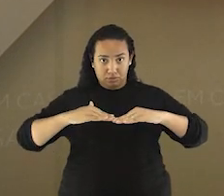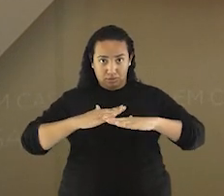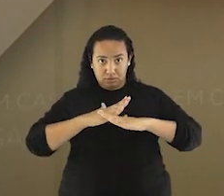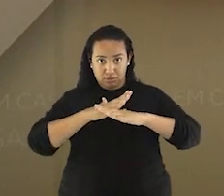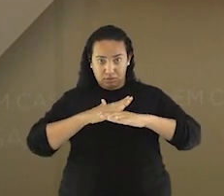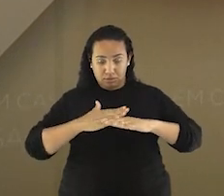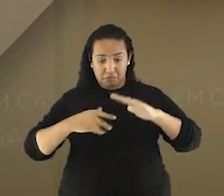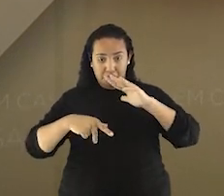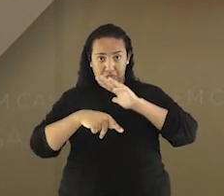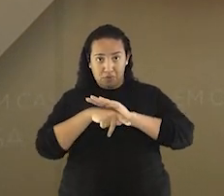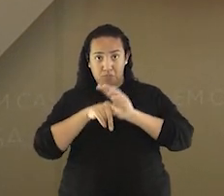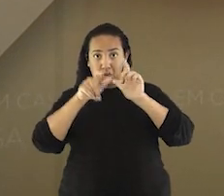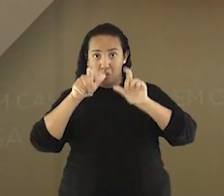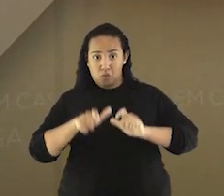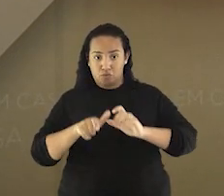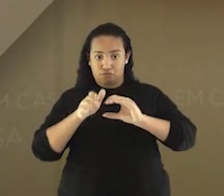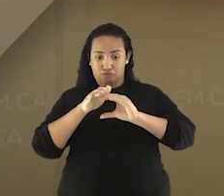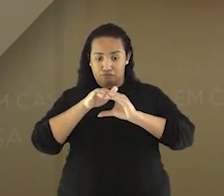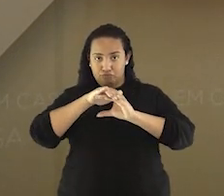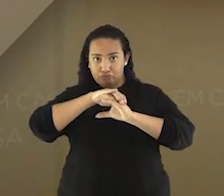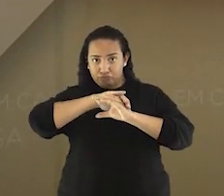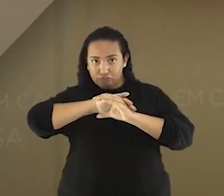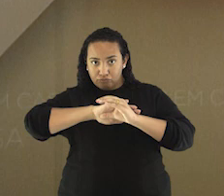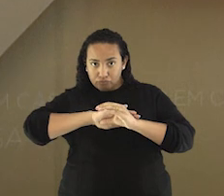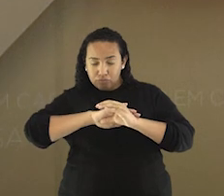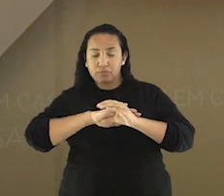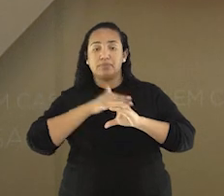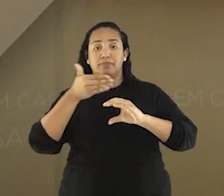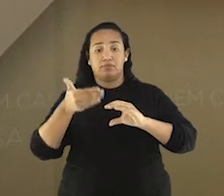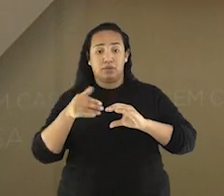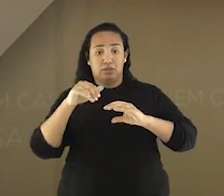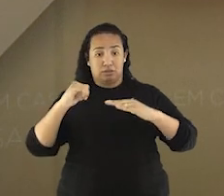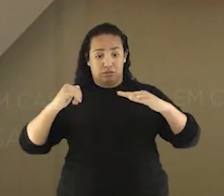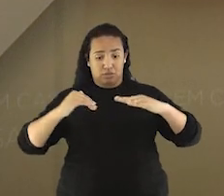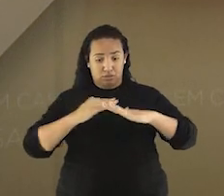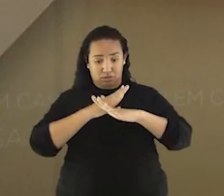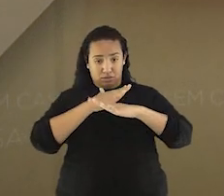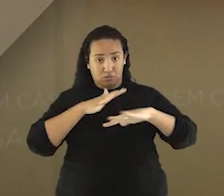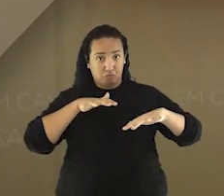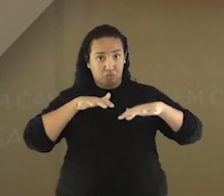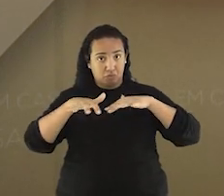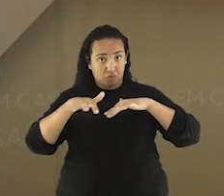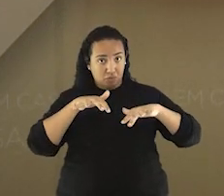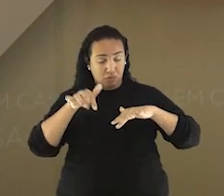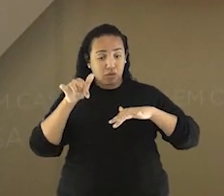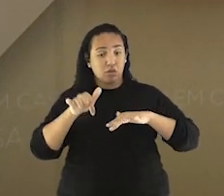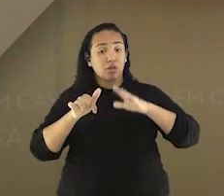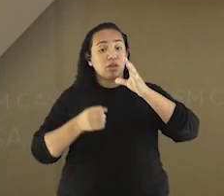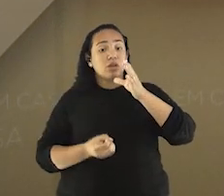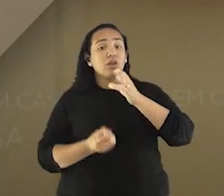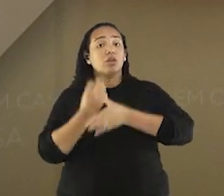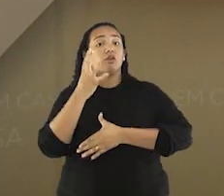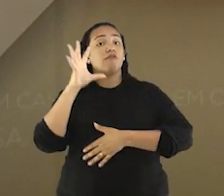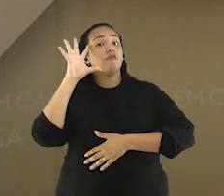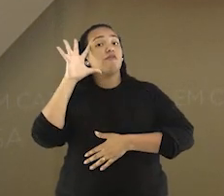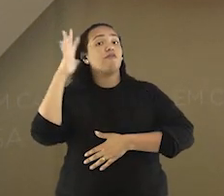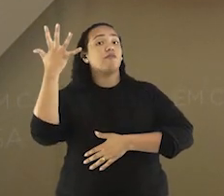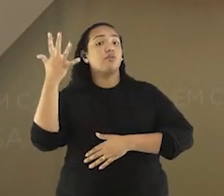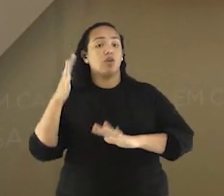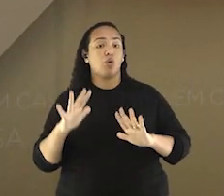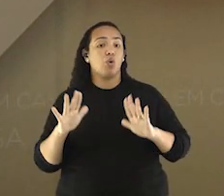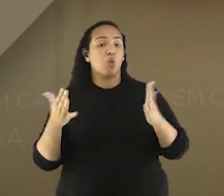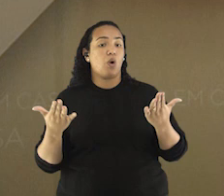crosta terrestre. A movimentação das placas tectônicas resulta em um fenômeno natural. Qual fenômeno é